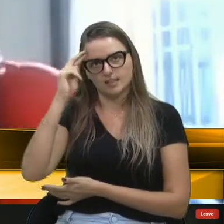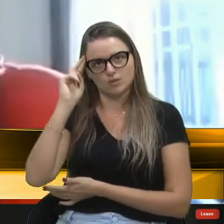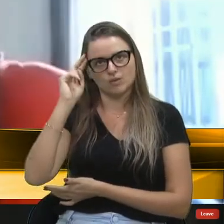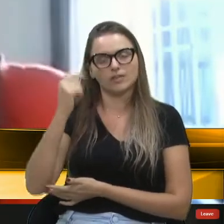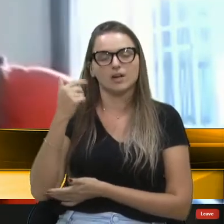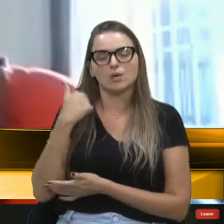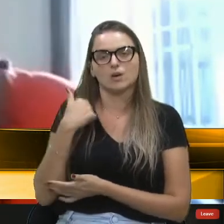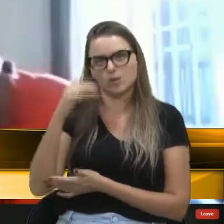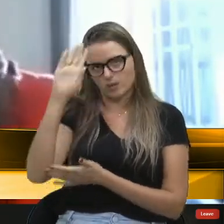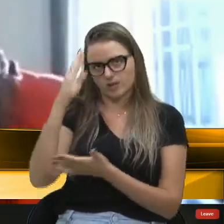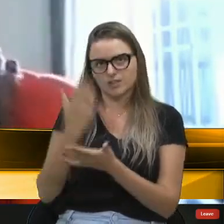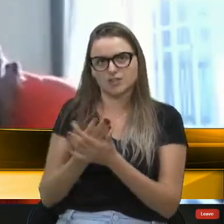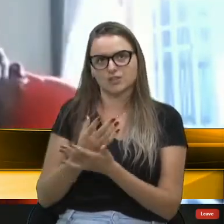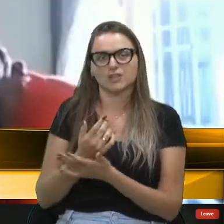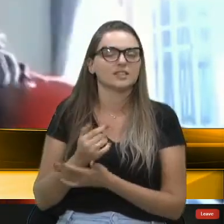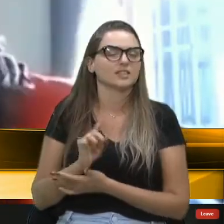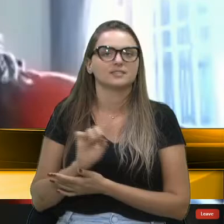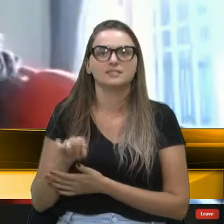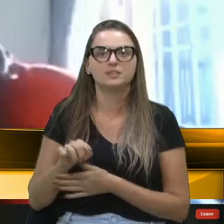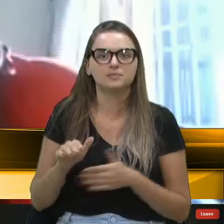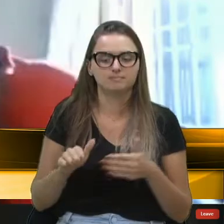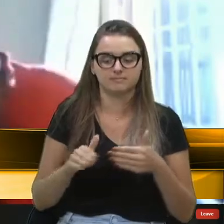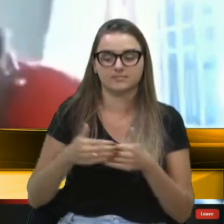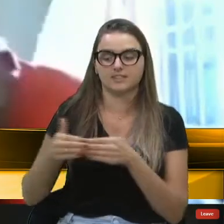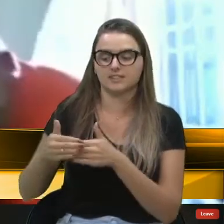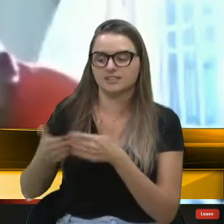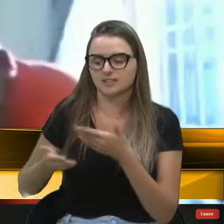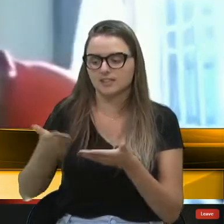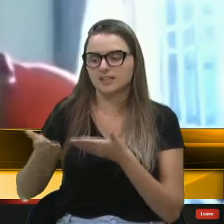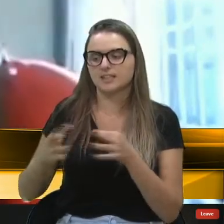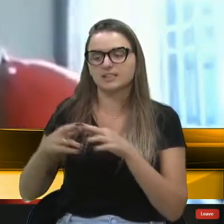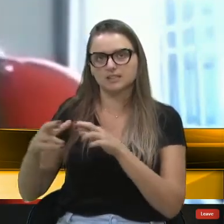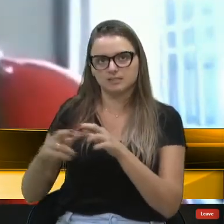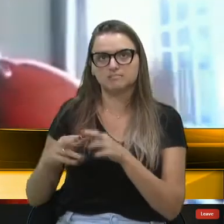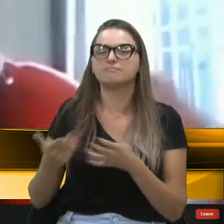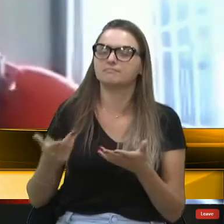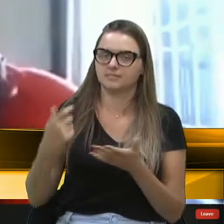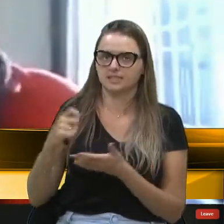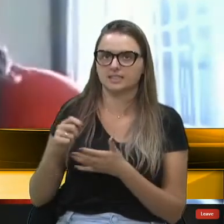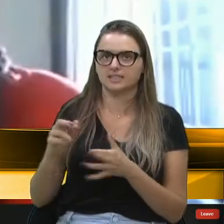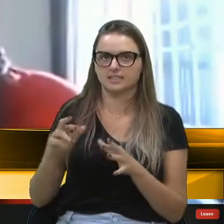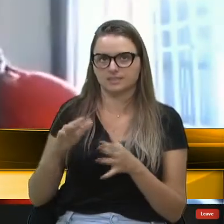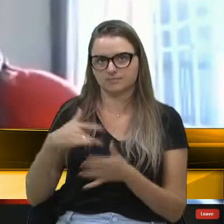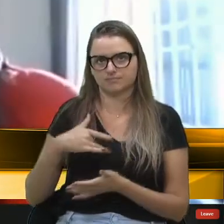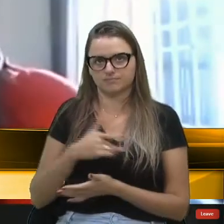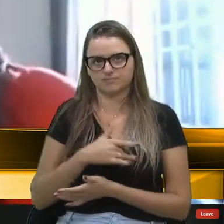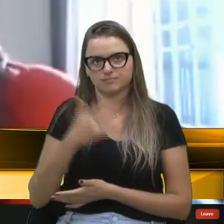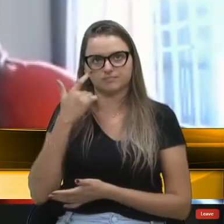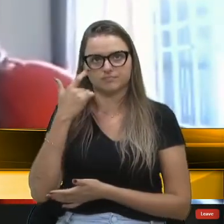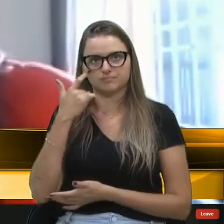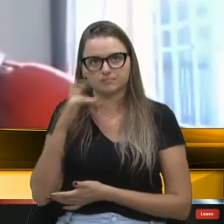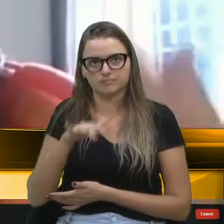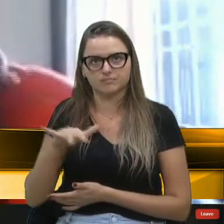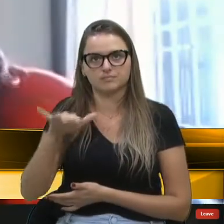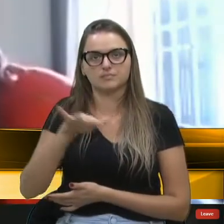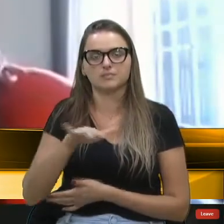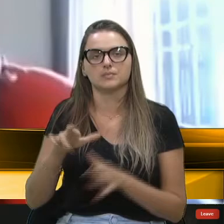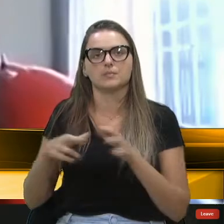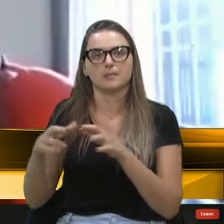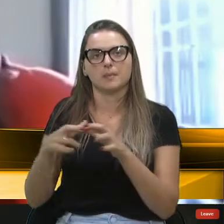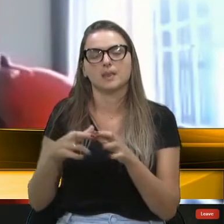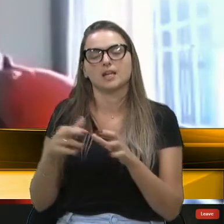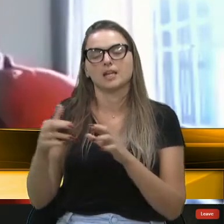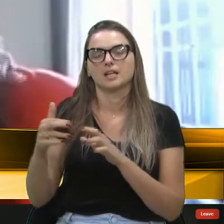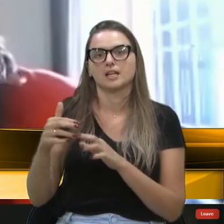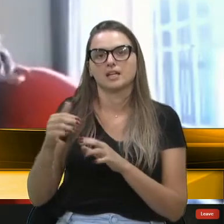alguma, acho que a gente quis dizer, né, que não é para atender a região. Não, a saúde tem que ser pensada de forma regional, e acho que se tem uma coisa que a